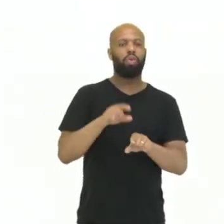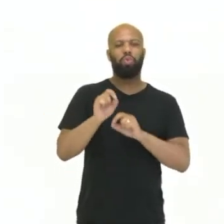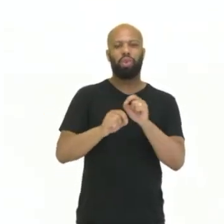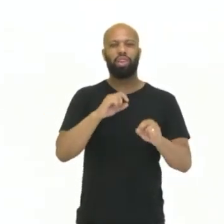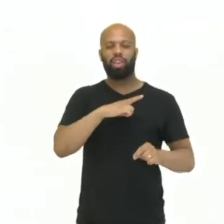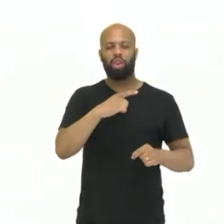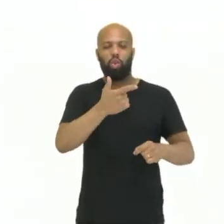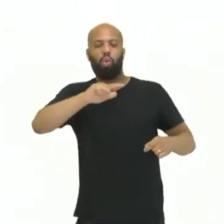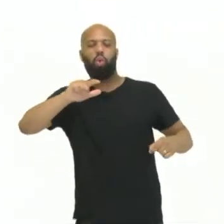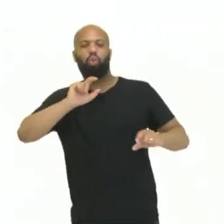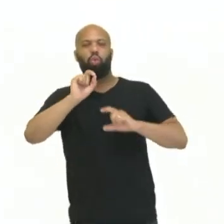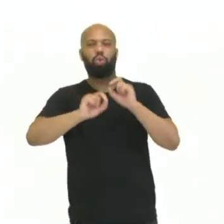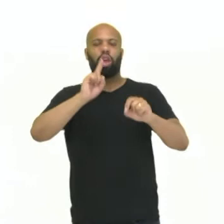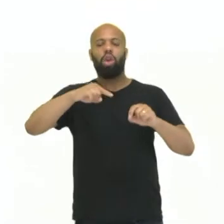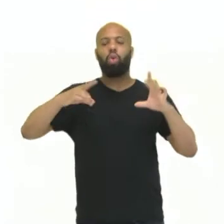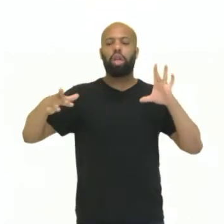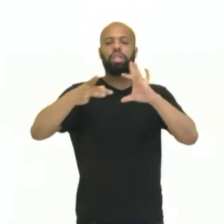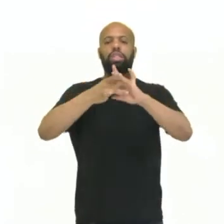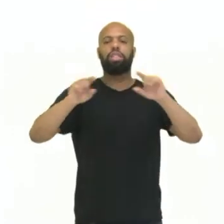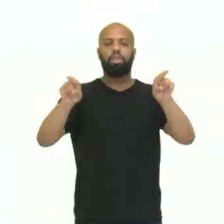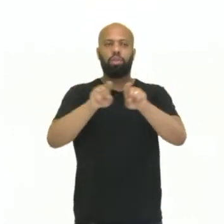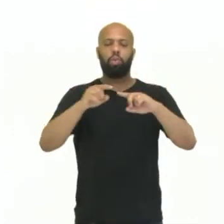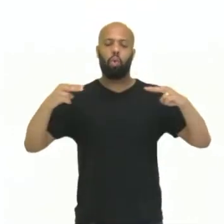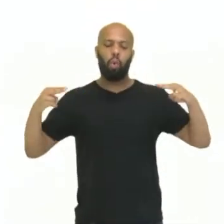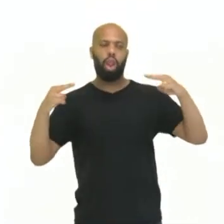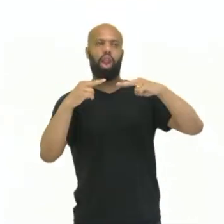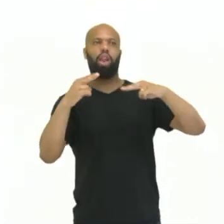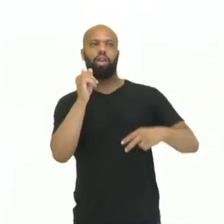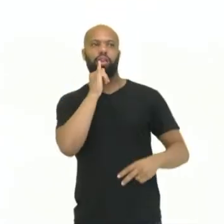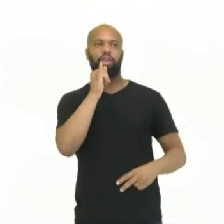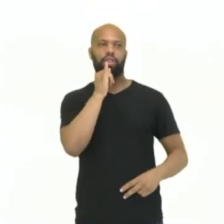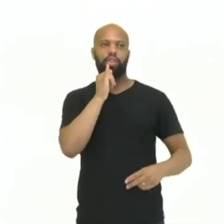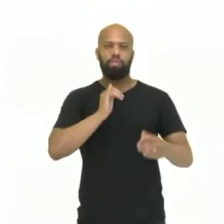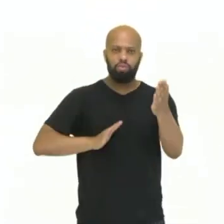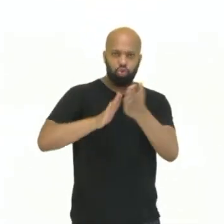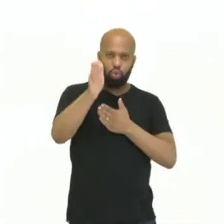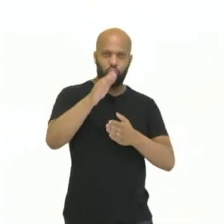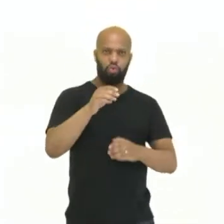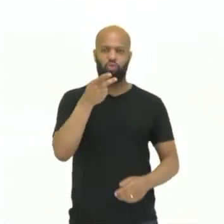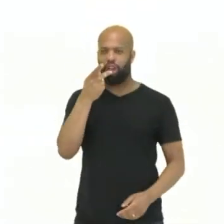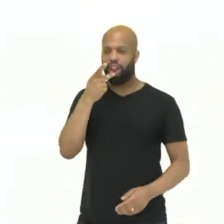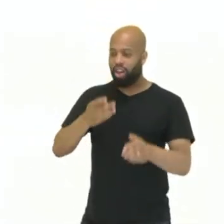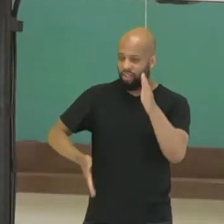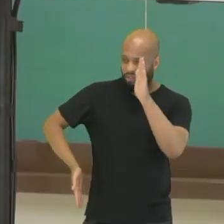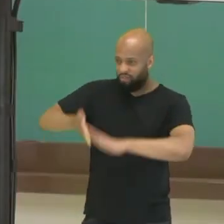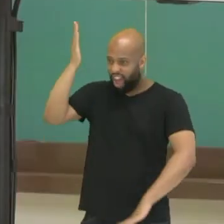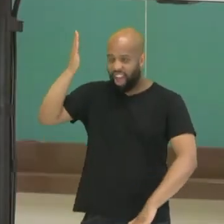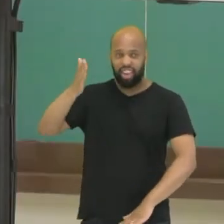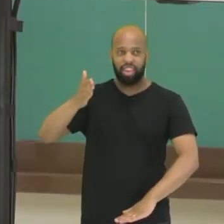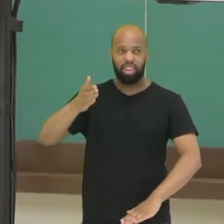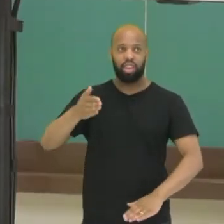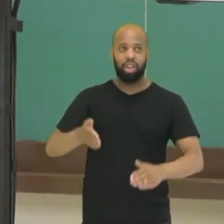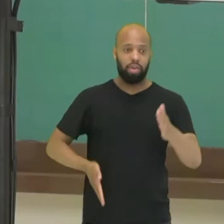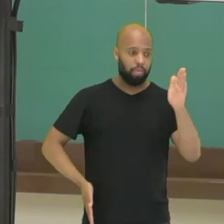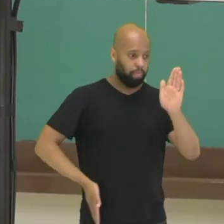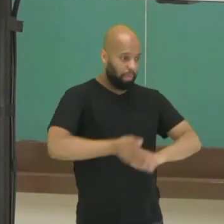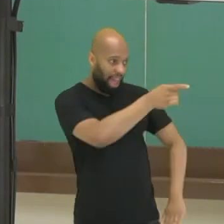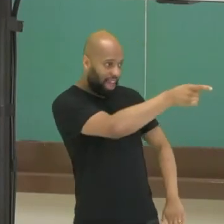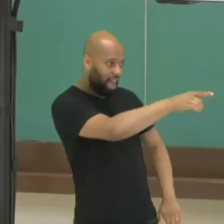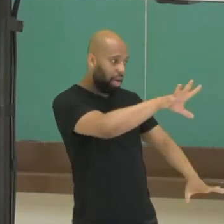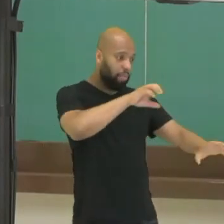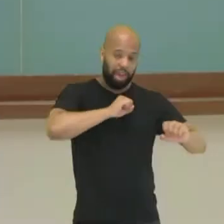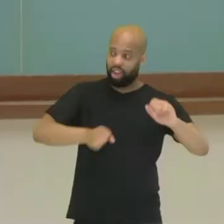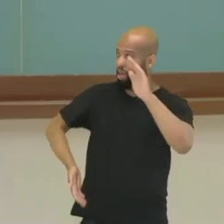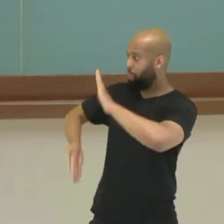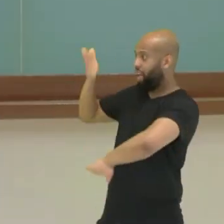da conexão, do olhar, né? Para eu enviar o meu zoom, né? Para o colega pegar o zoom e zoom passar para o outro, ou